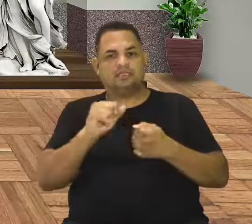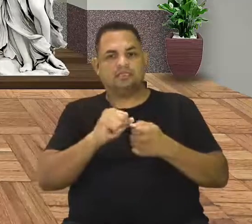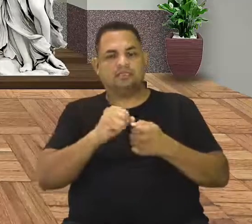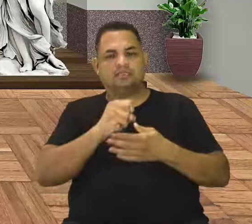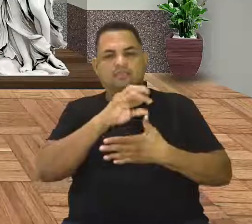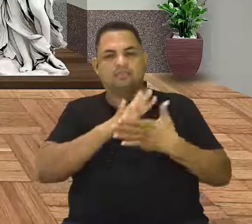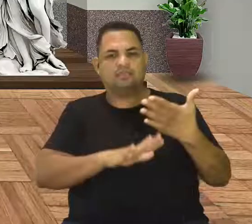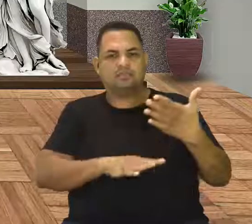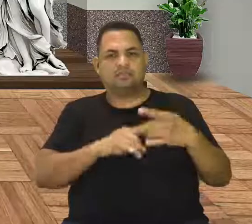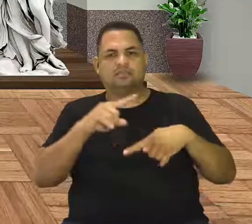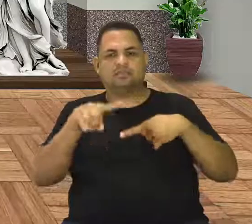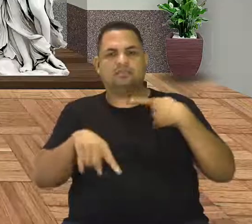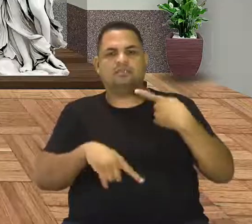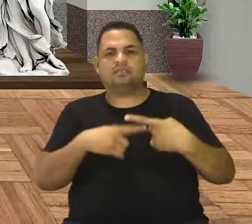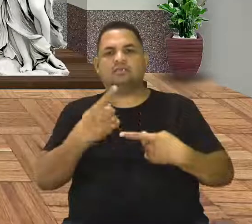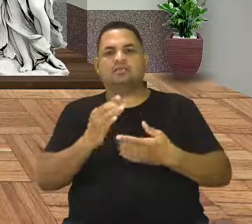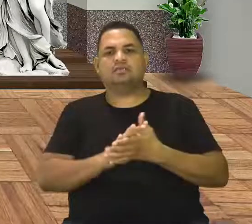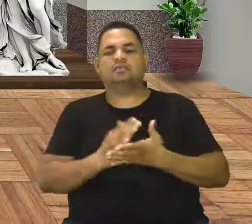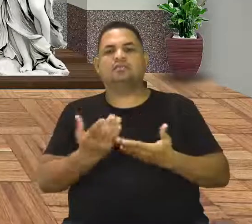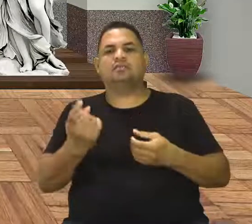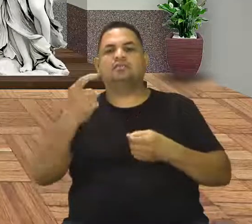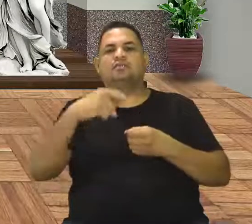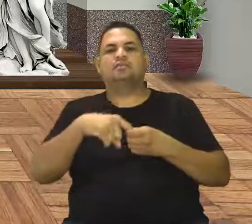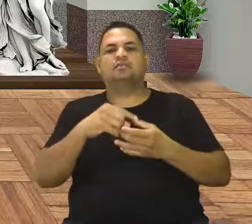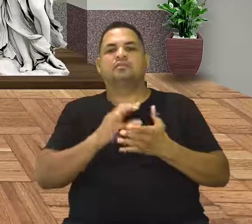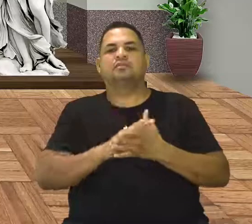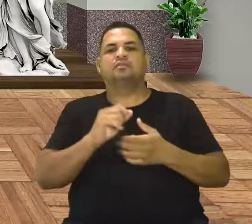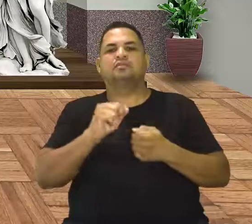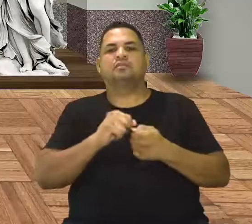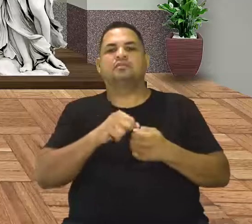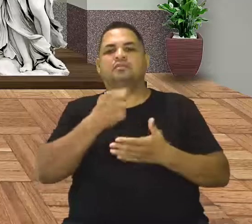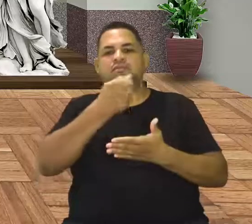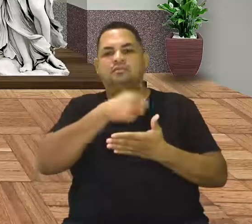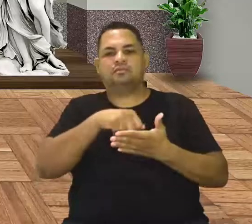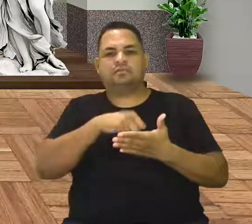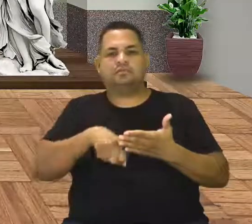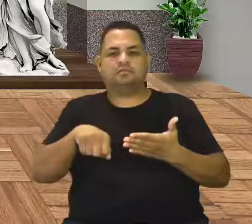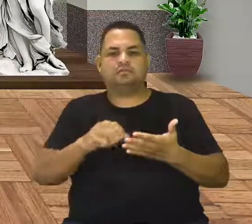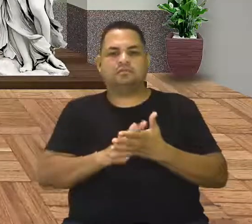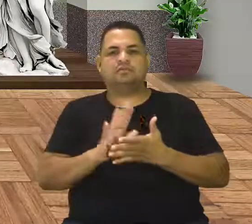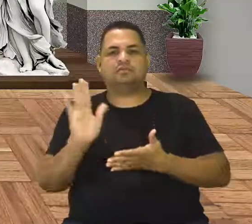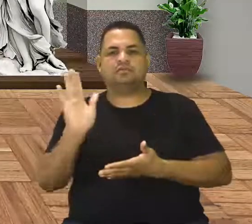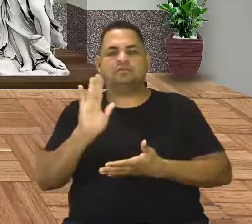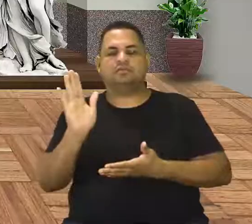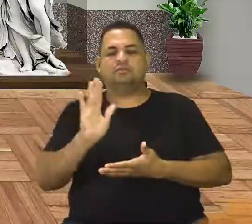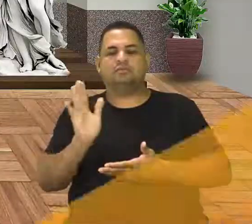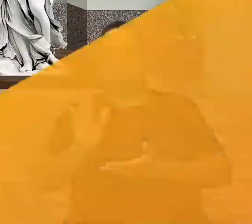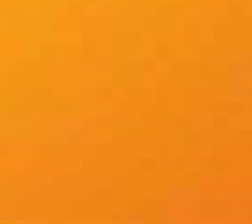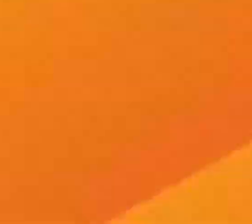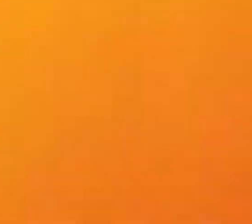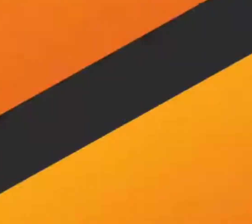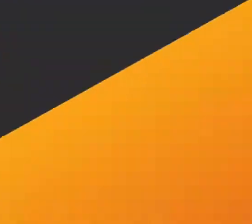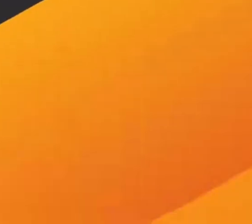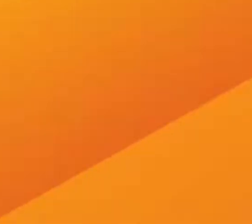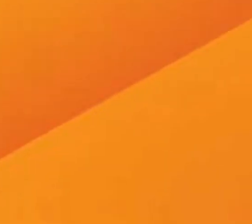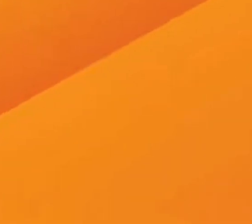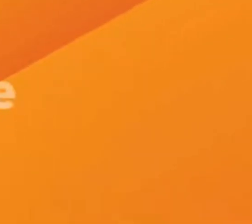fazer a atividade e daqui a pouco eu estarei de volta para fazer a correr são tchau tchau